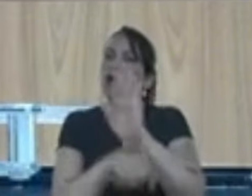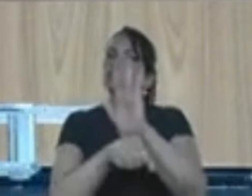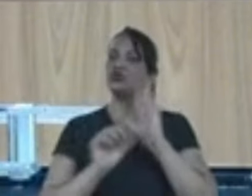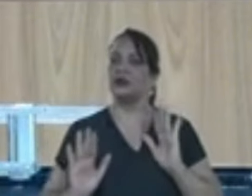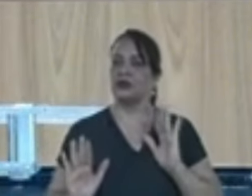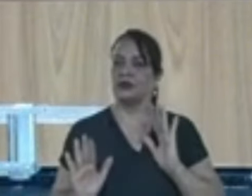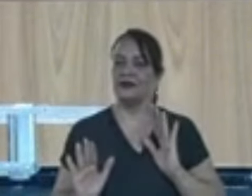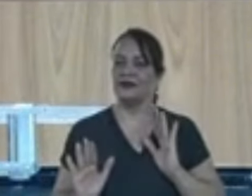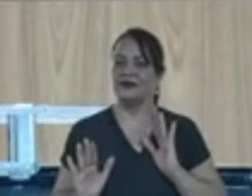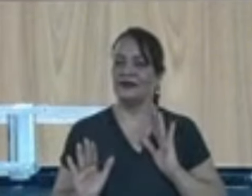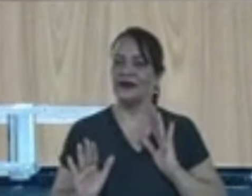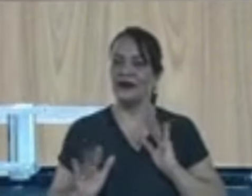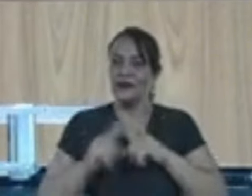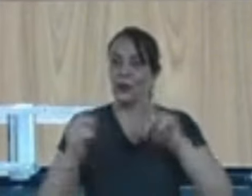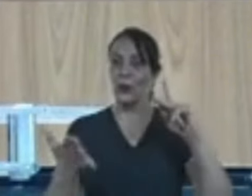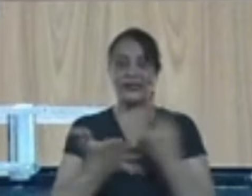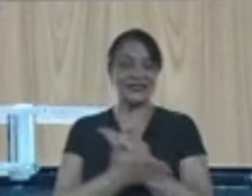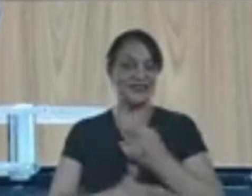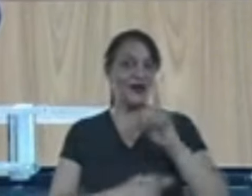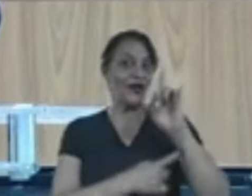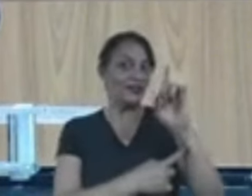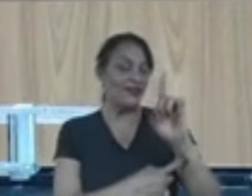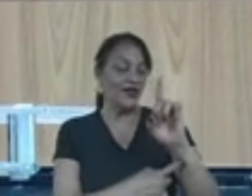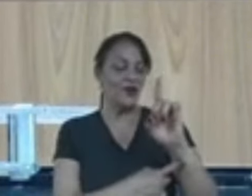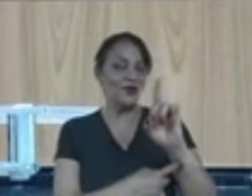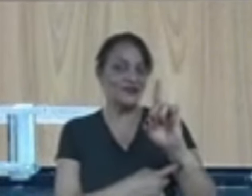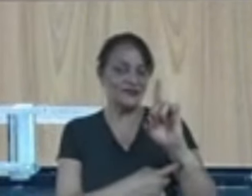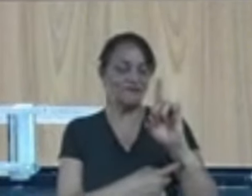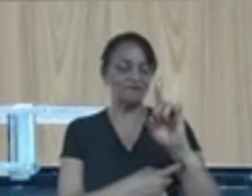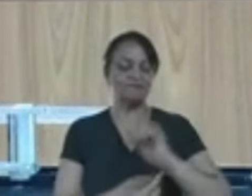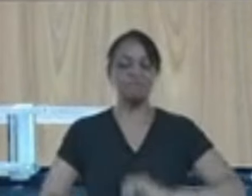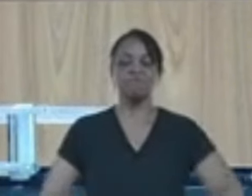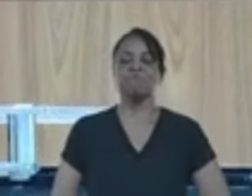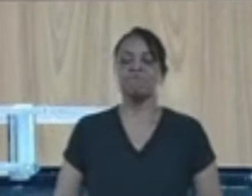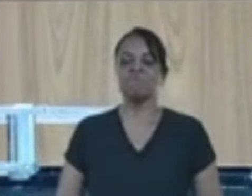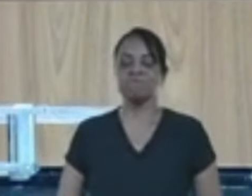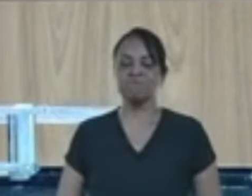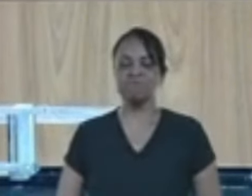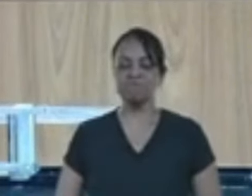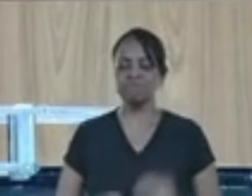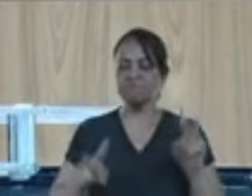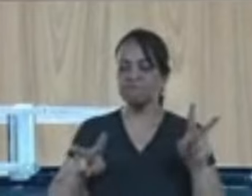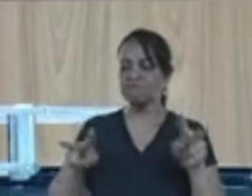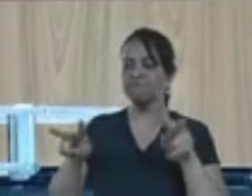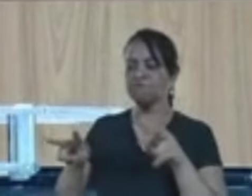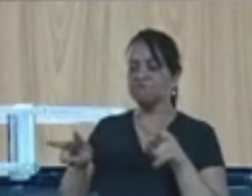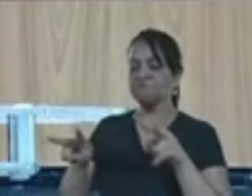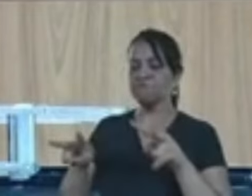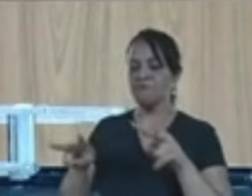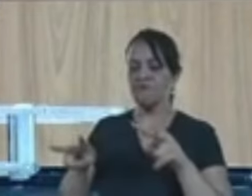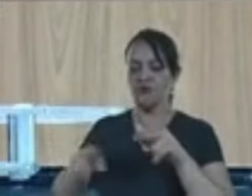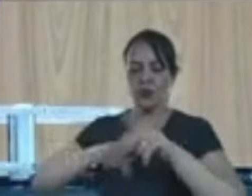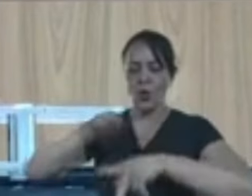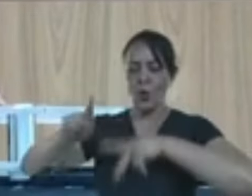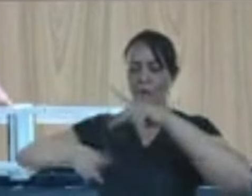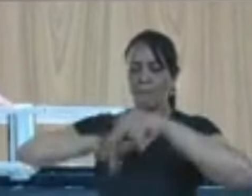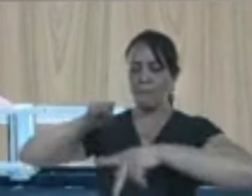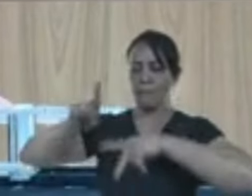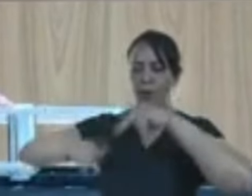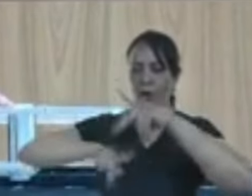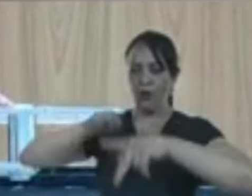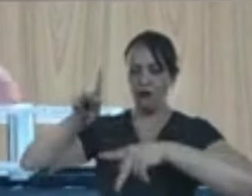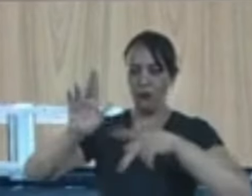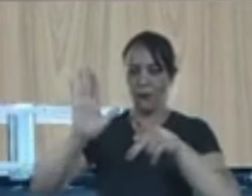muito. Ele olhou e viu os ninivitas. Os ninivitas eram um povo